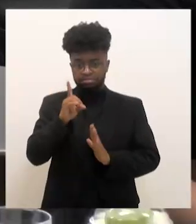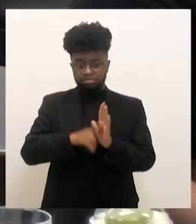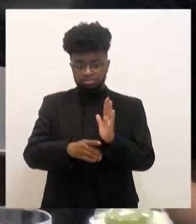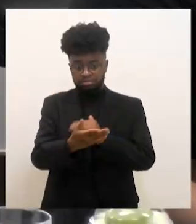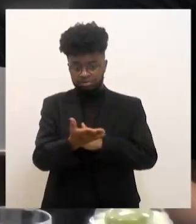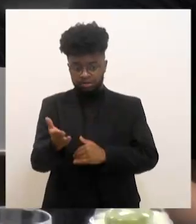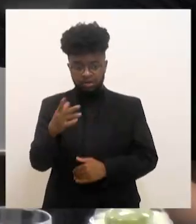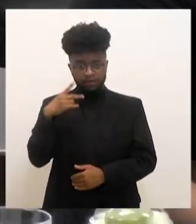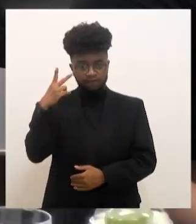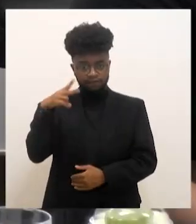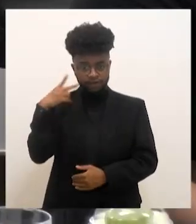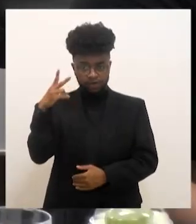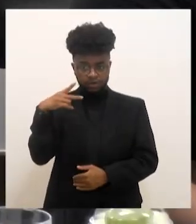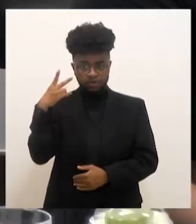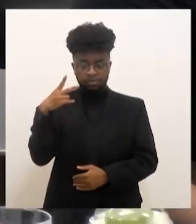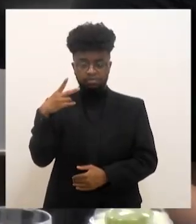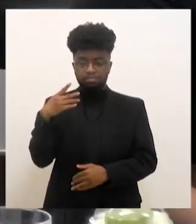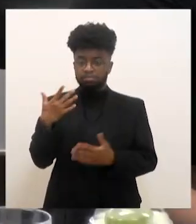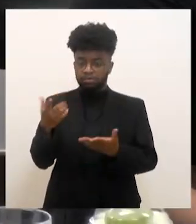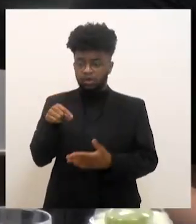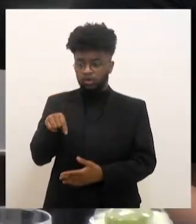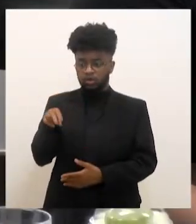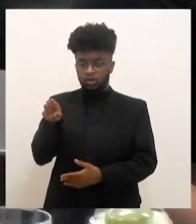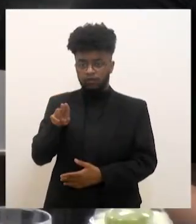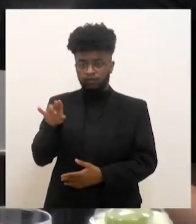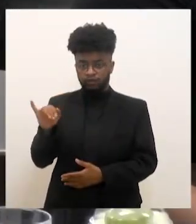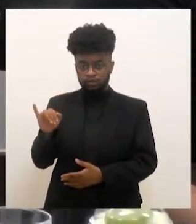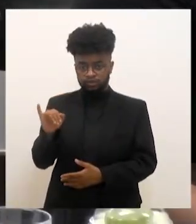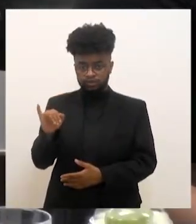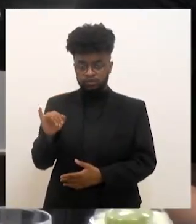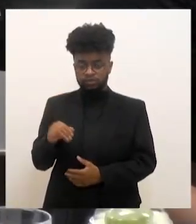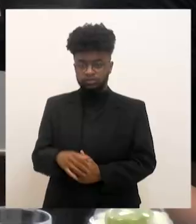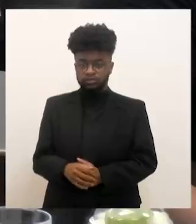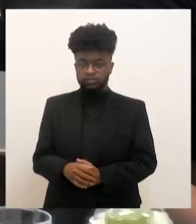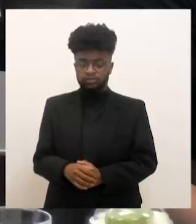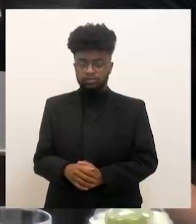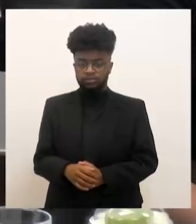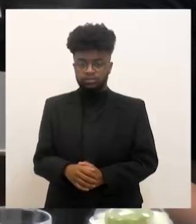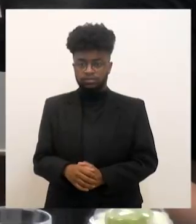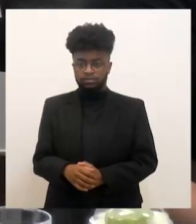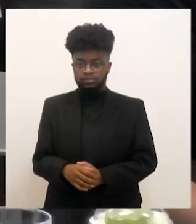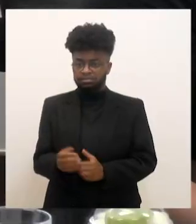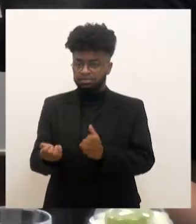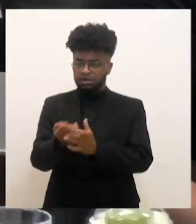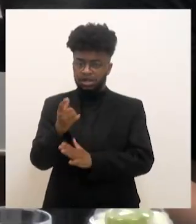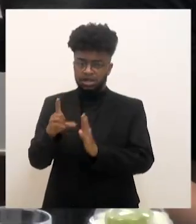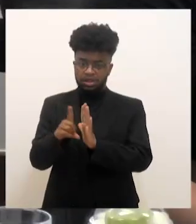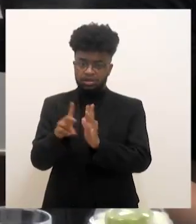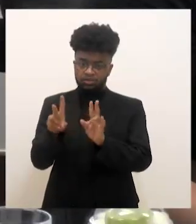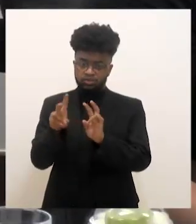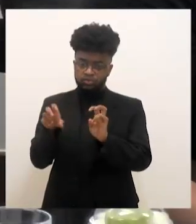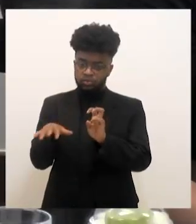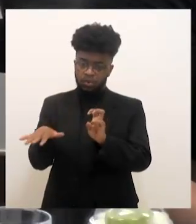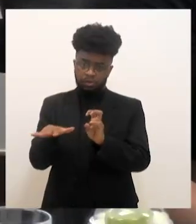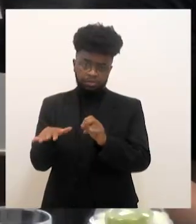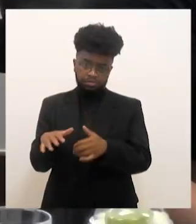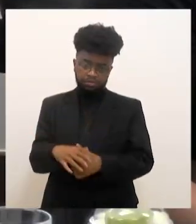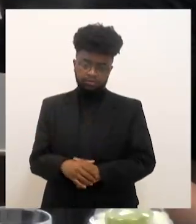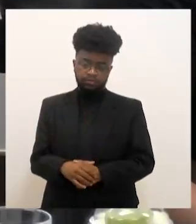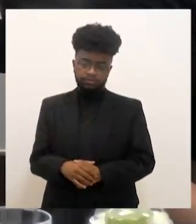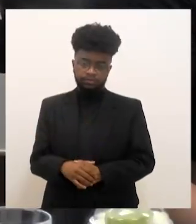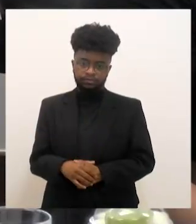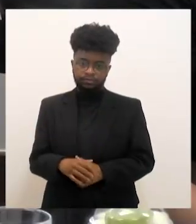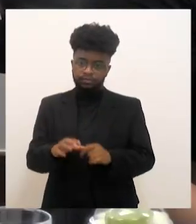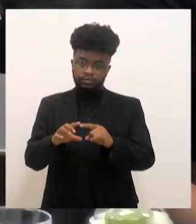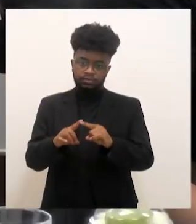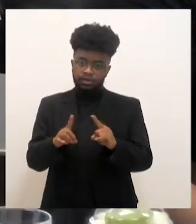vereador, aí no caso específico de Nova Iguaçu, né, legislar sobre essa matéria, né, e